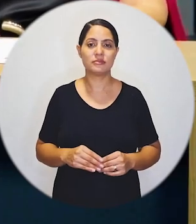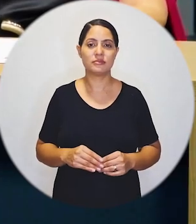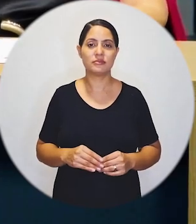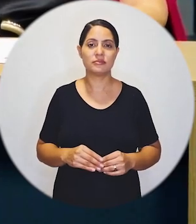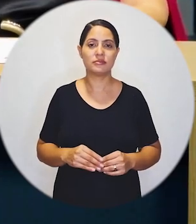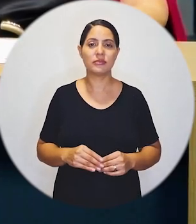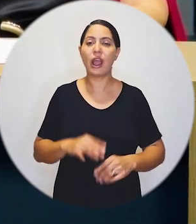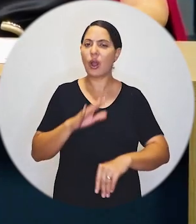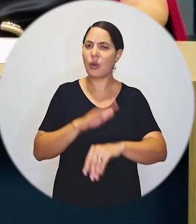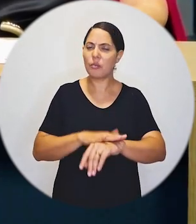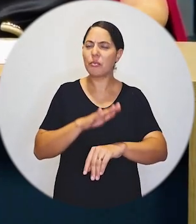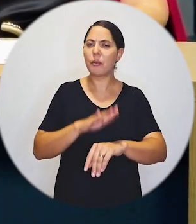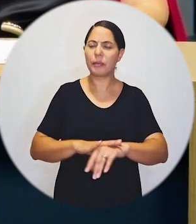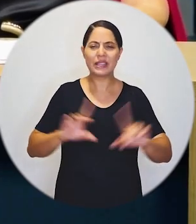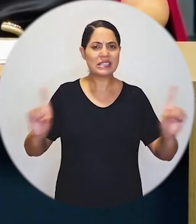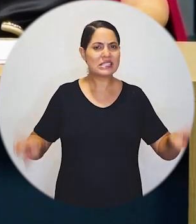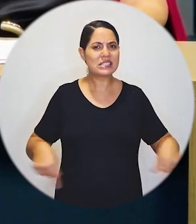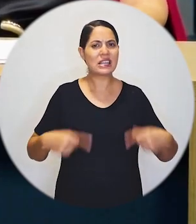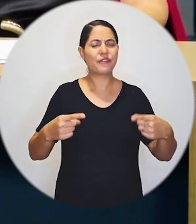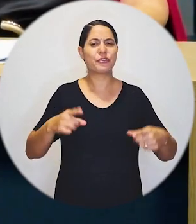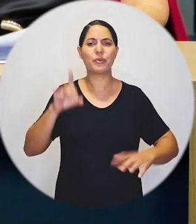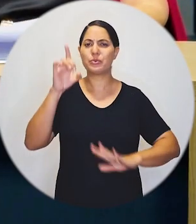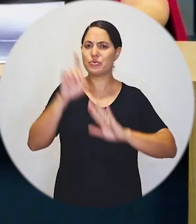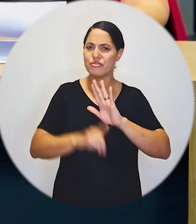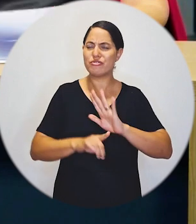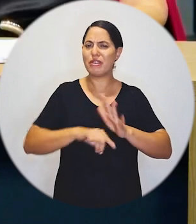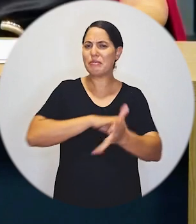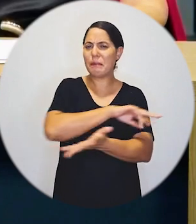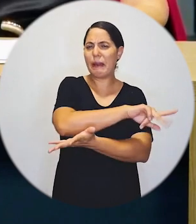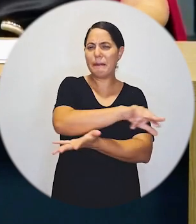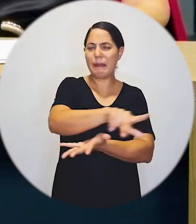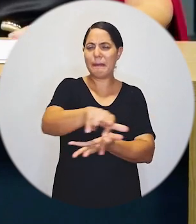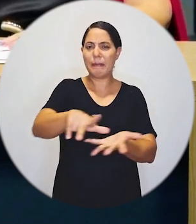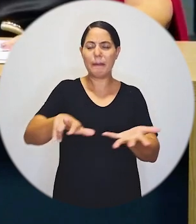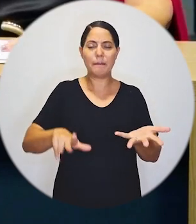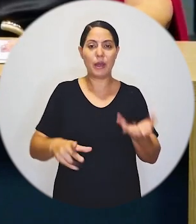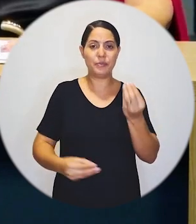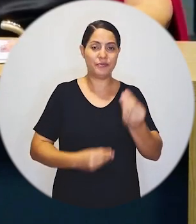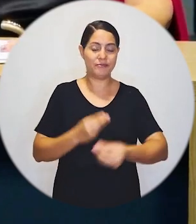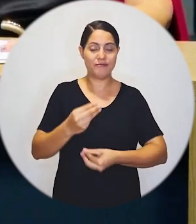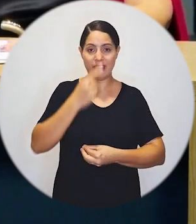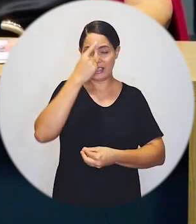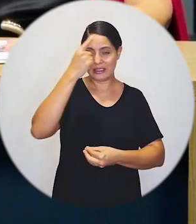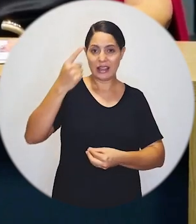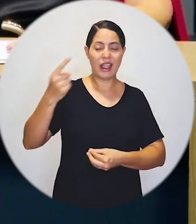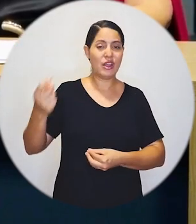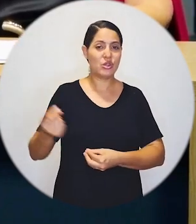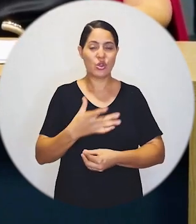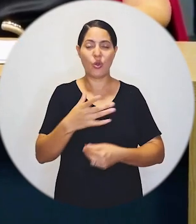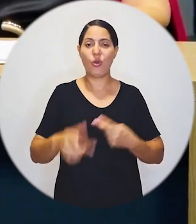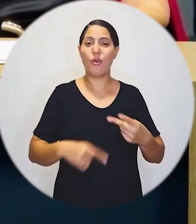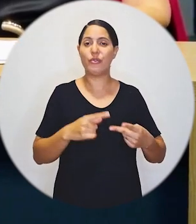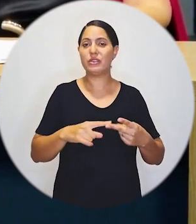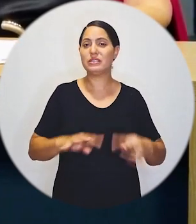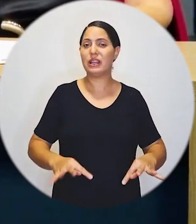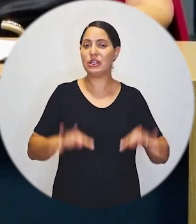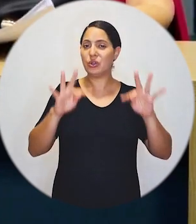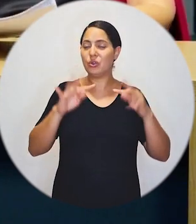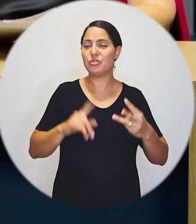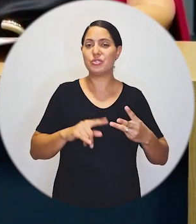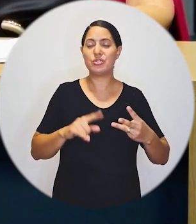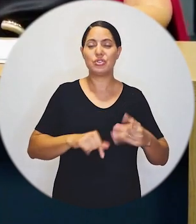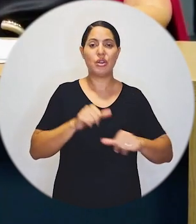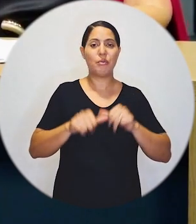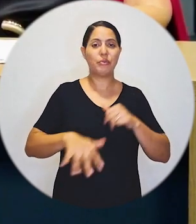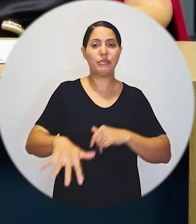Vivemos em um momento de grandes transformações e desafios para o direito. As inovações tecnológicas, as novas demandas sociais e as mudanças